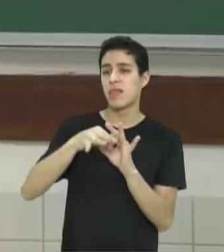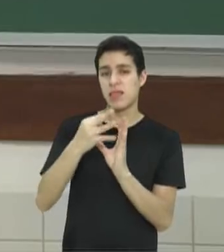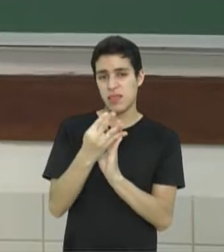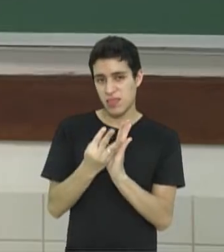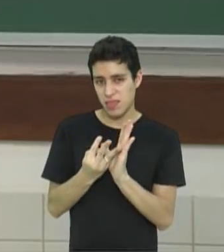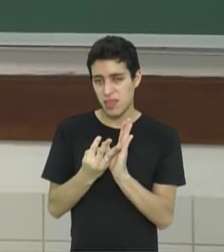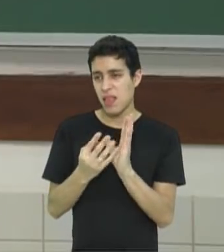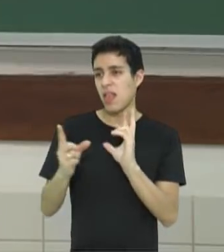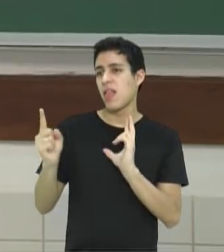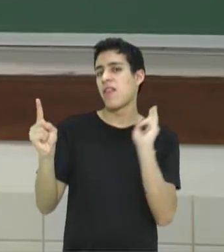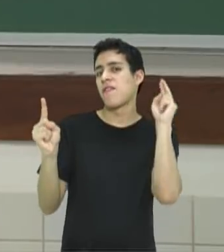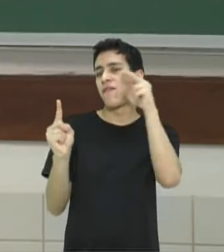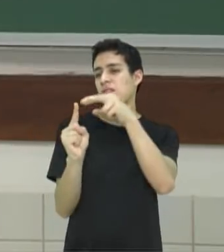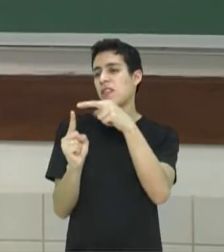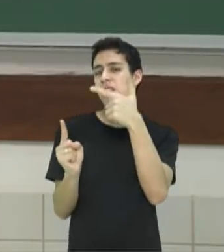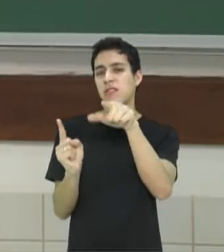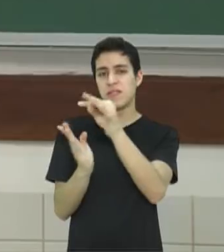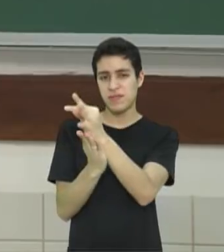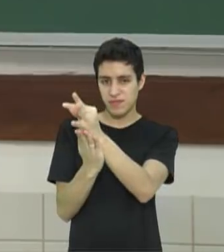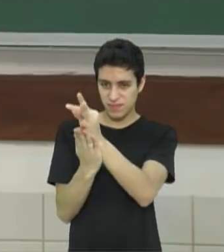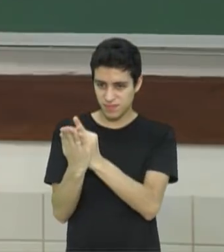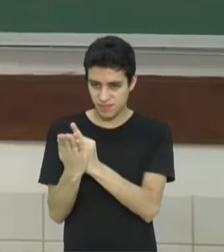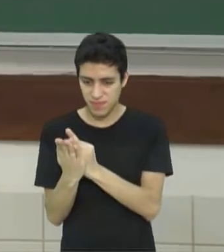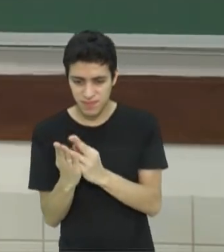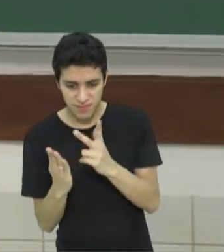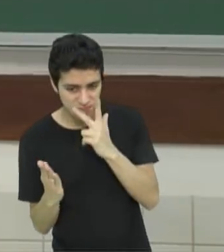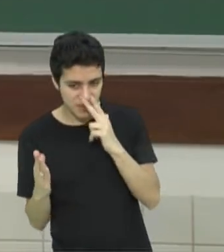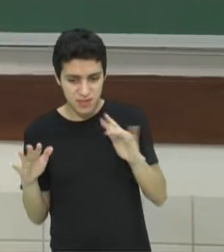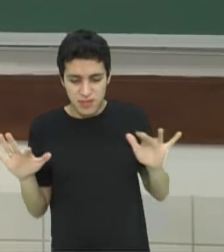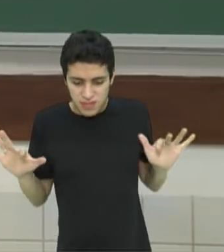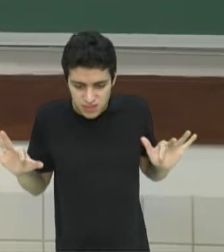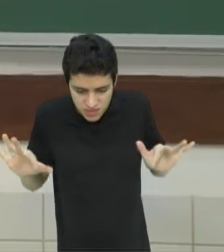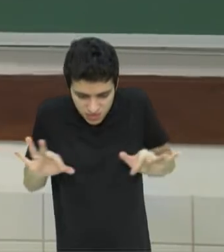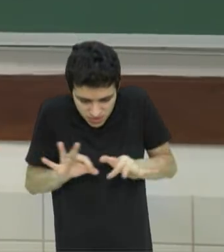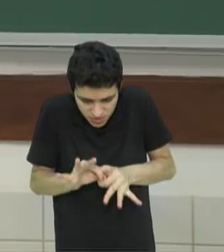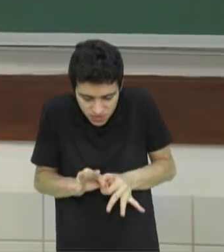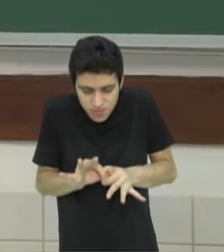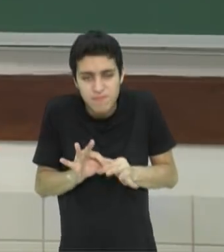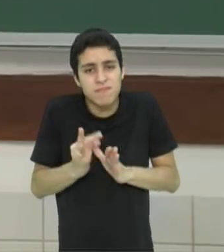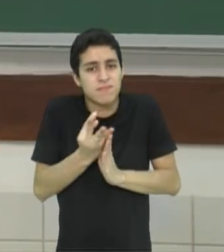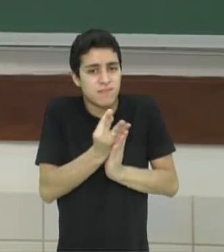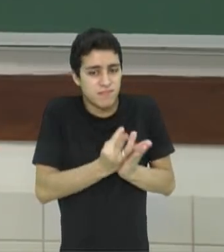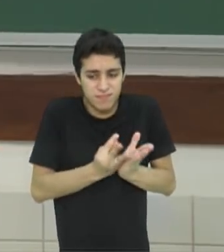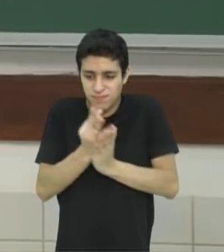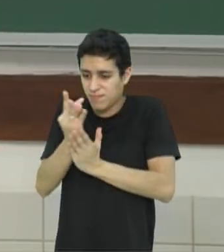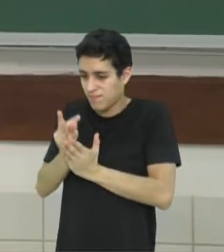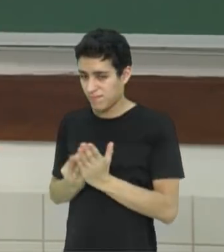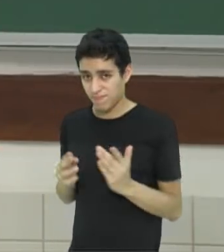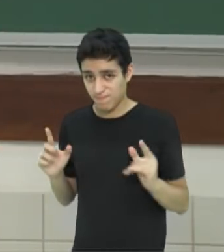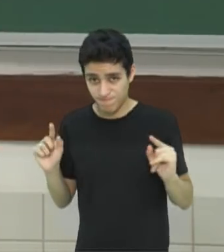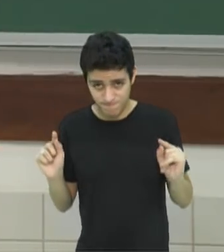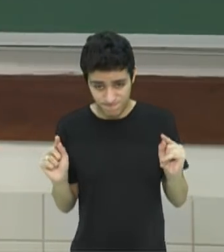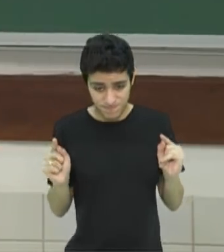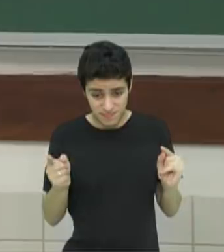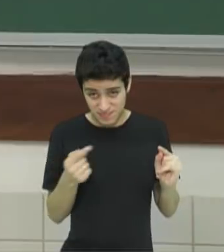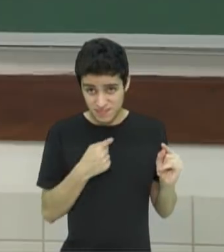faço referência a esse outro texto, eu faço uma ligação entre esses dois textos, e aí, quando eu faço essa citação,